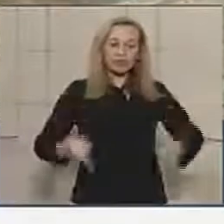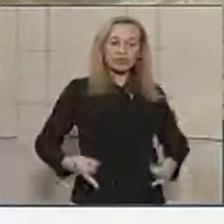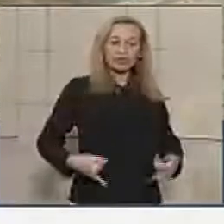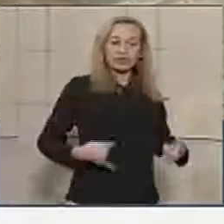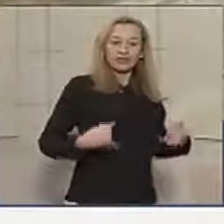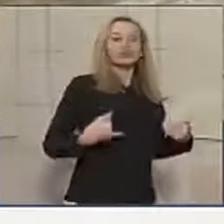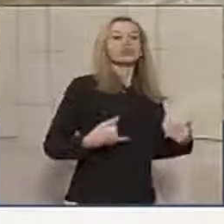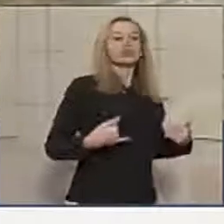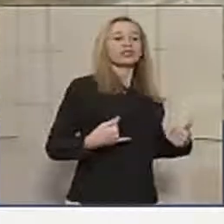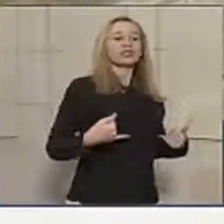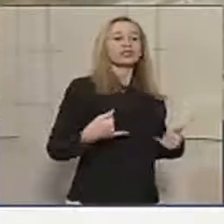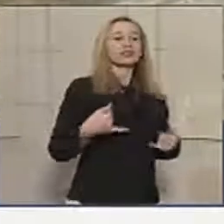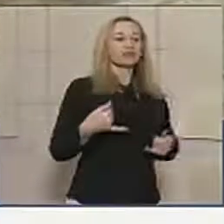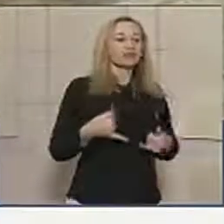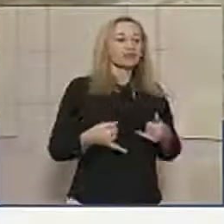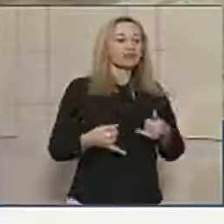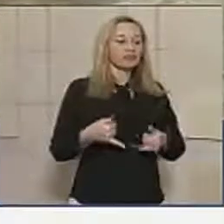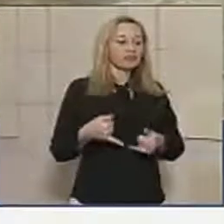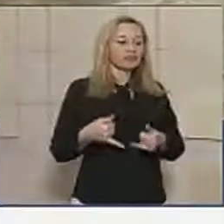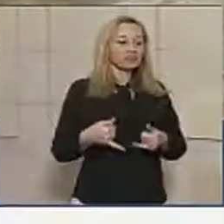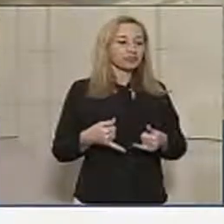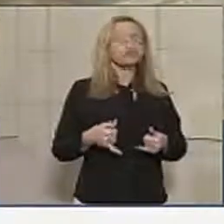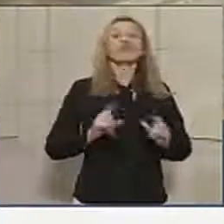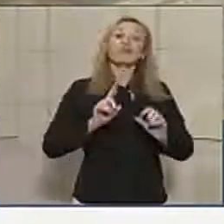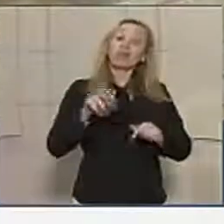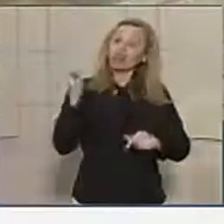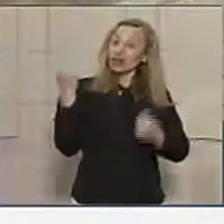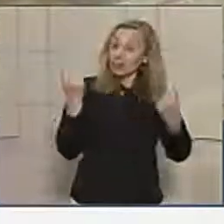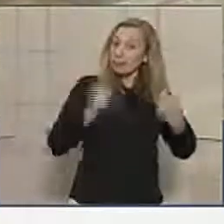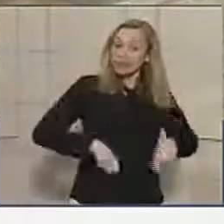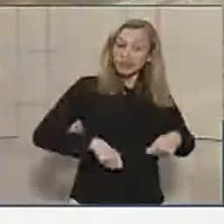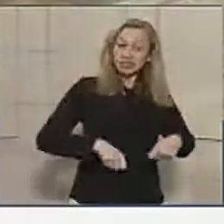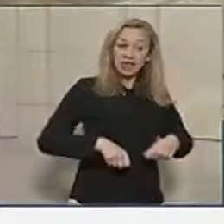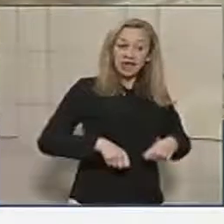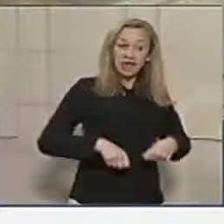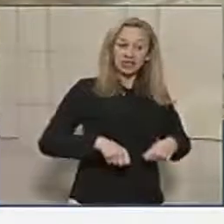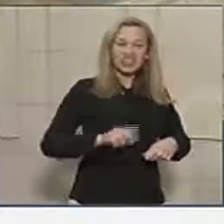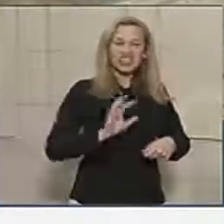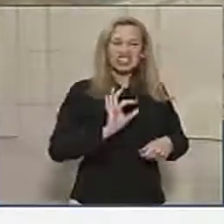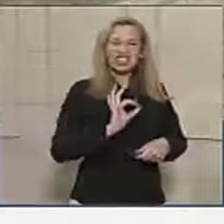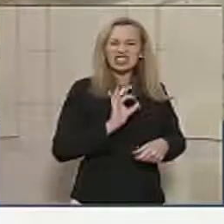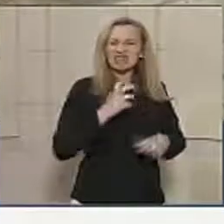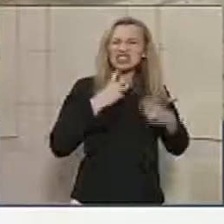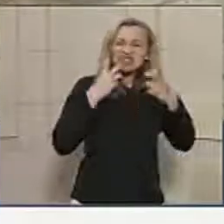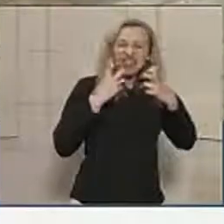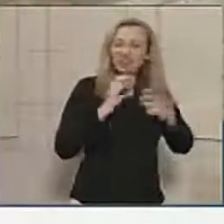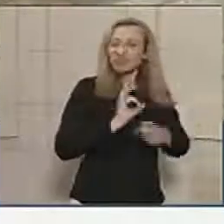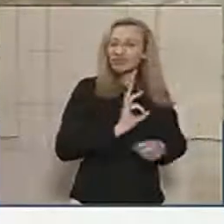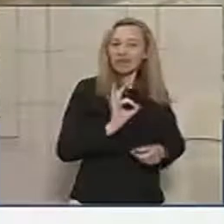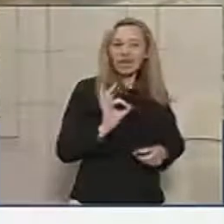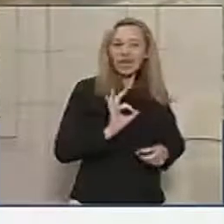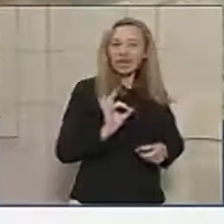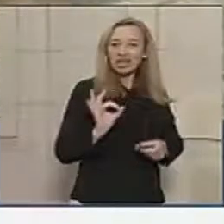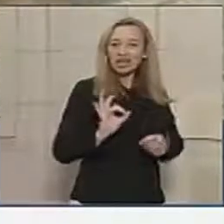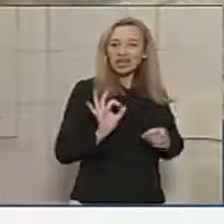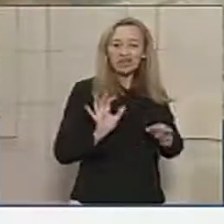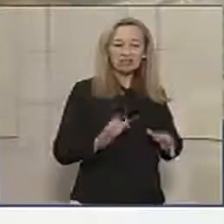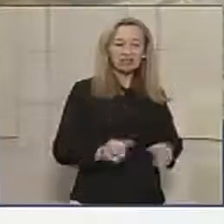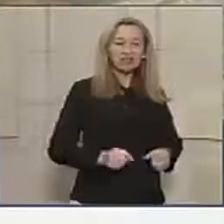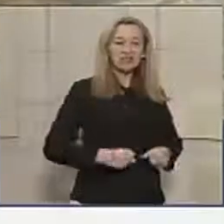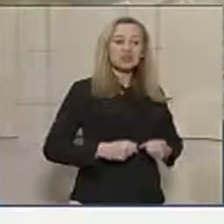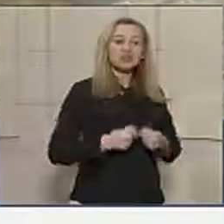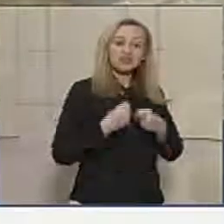elegância, com critério, e essa capacidade de, sem gritar, sem berrar, mas com